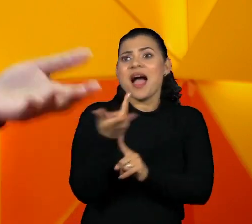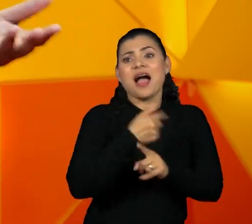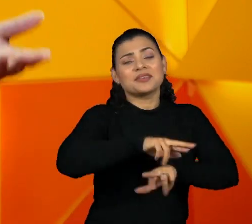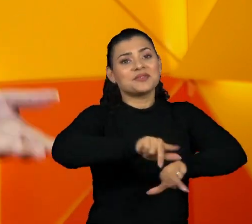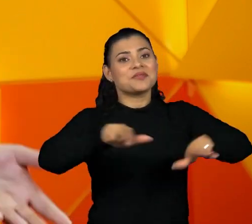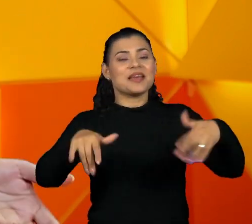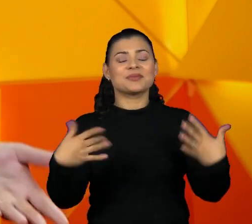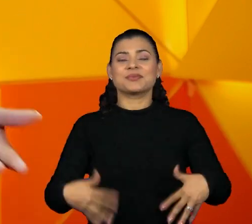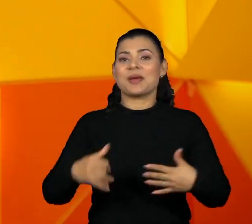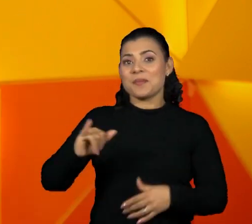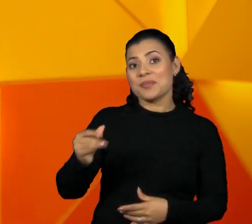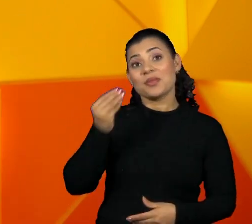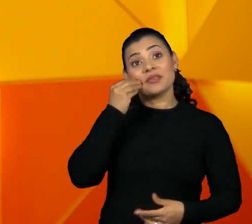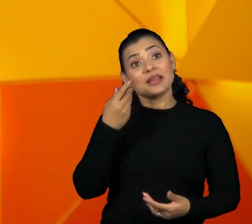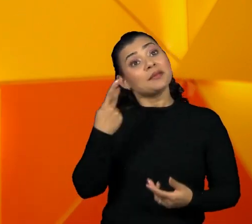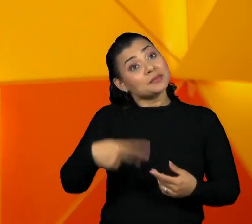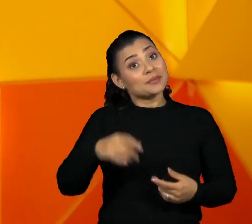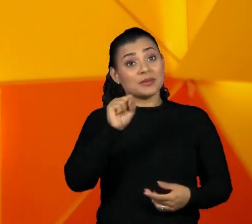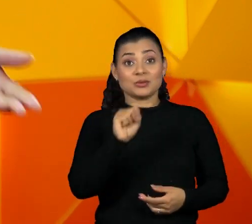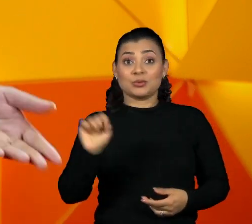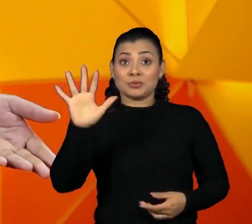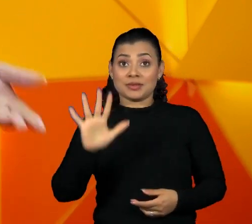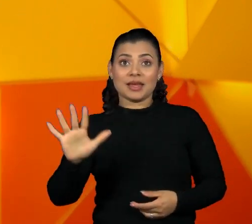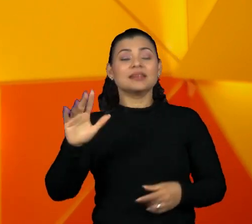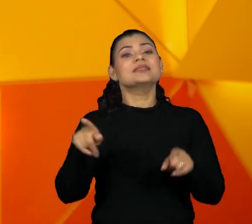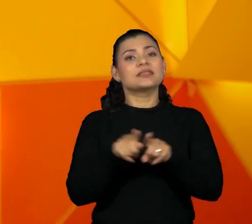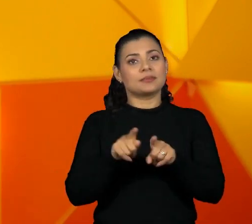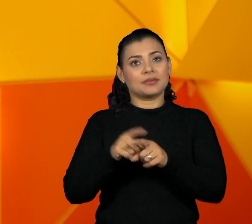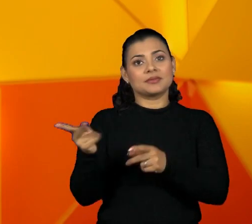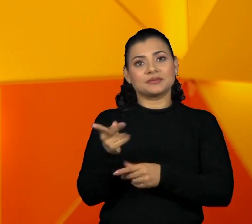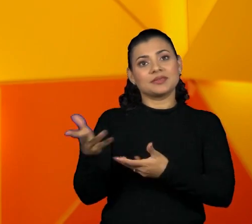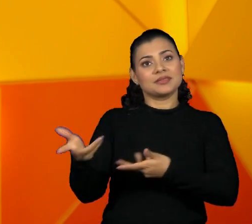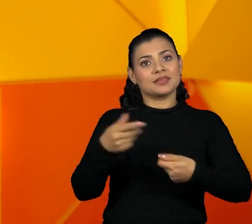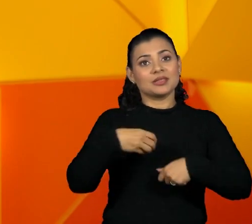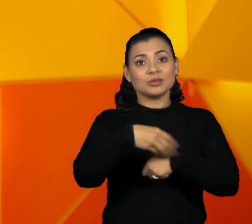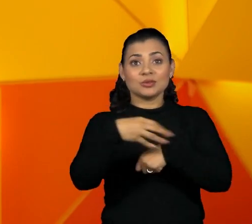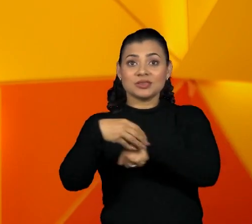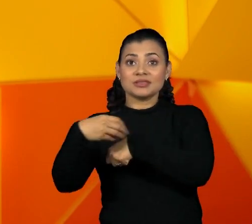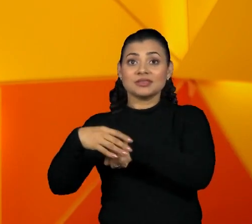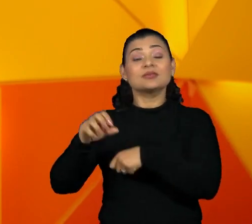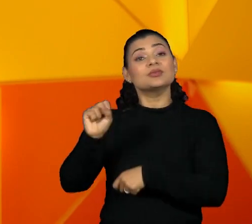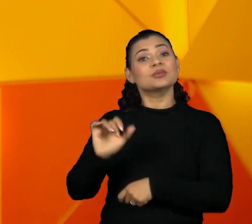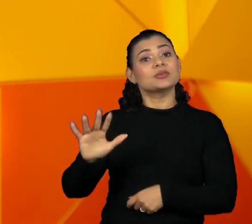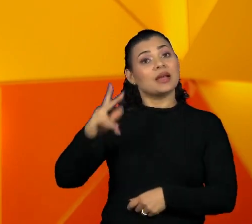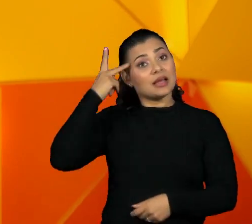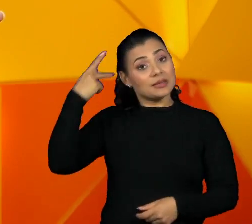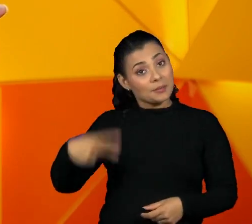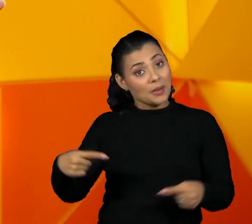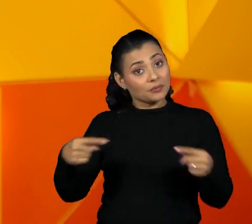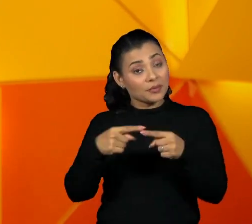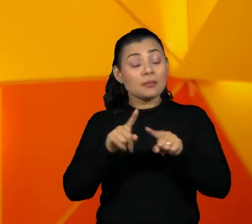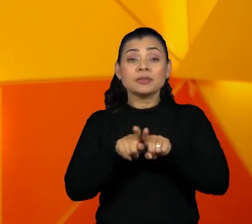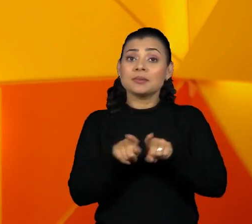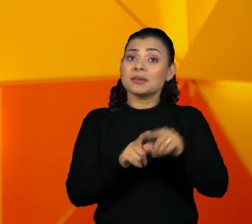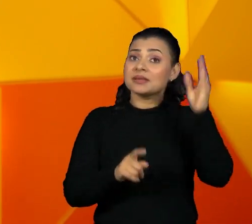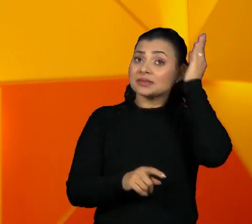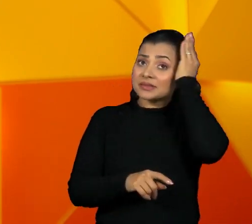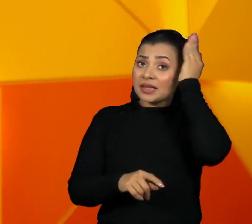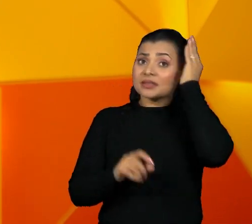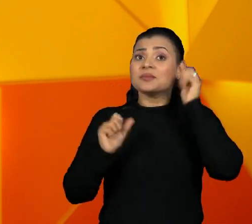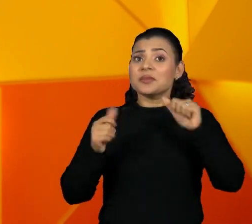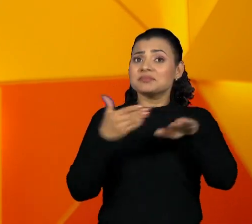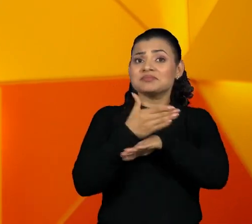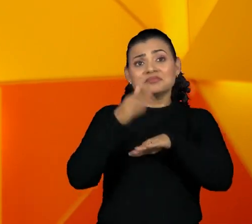curtir, principalmente para quem está aqui na região do Sudeste, porque nós trouxemos algumas sugestões que são relacionadas a São Paulo, mas o SESC também pode ser